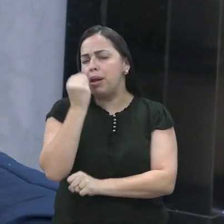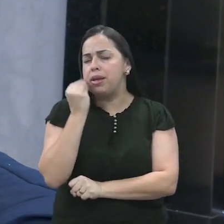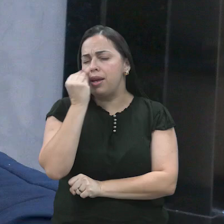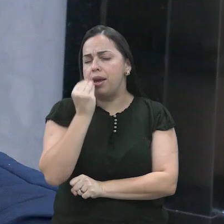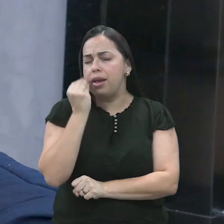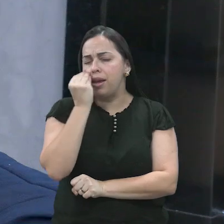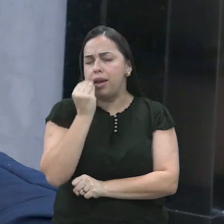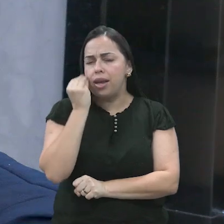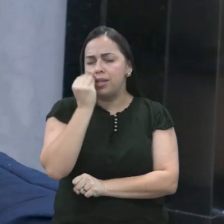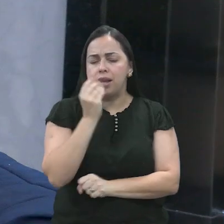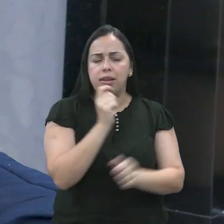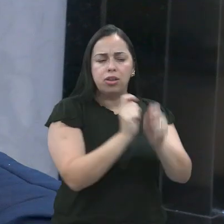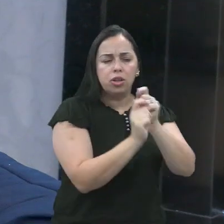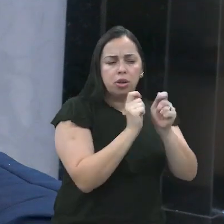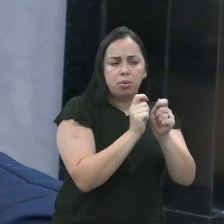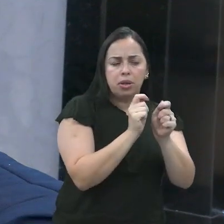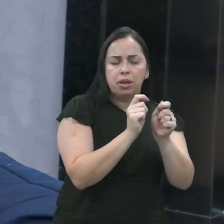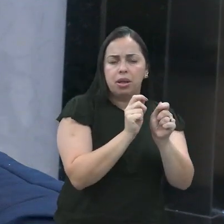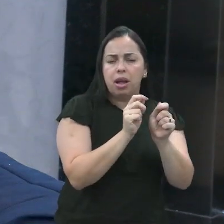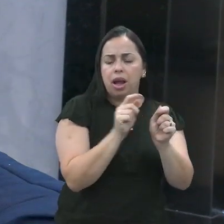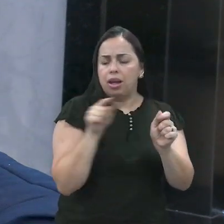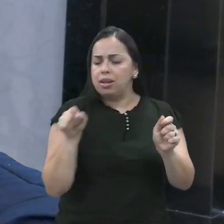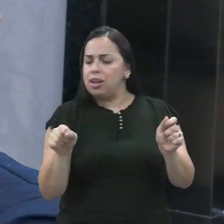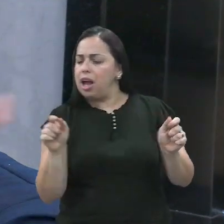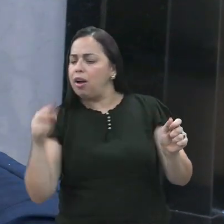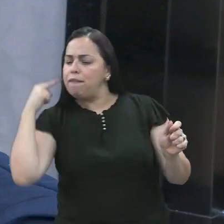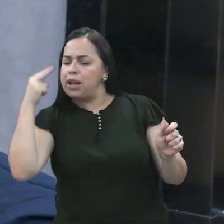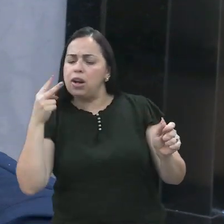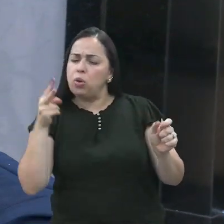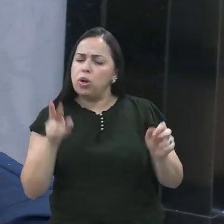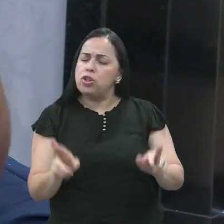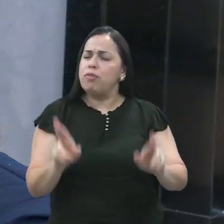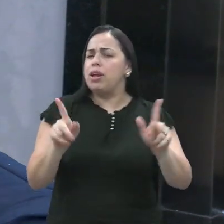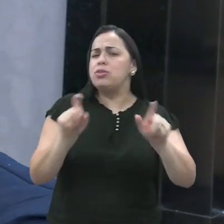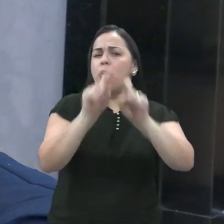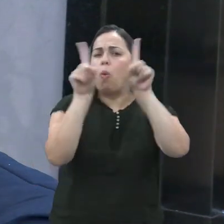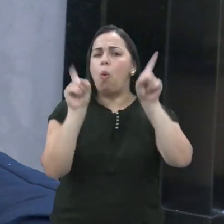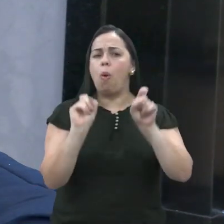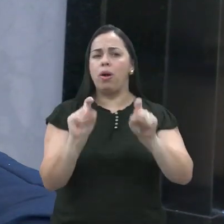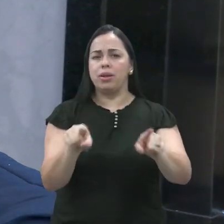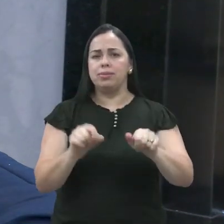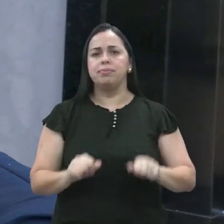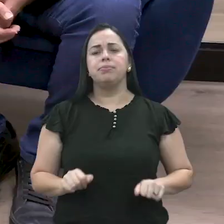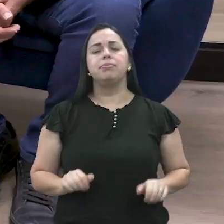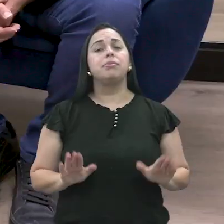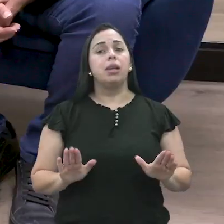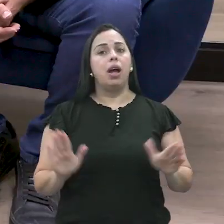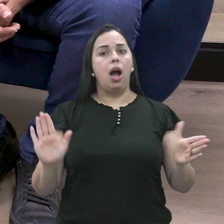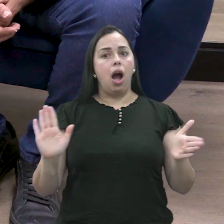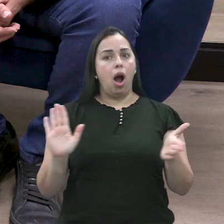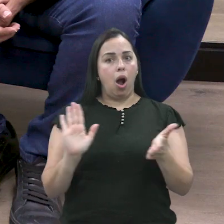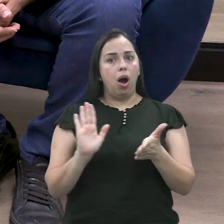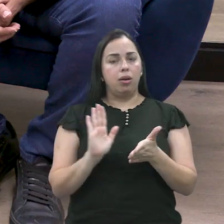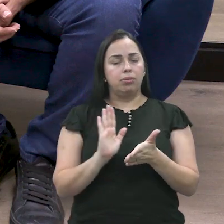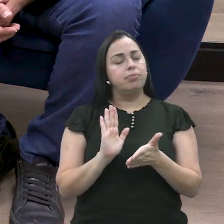muitos anos de experiência na comunicação. O que muda do Abranches comunicador para o Abranches vereador?